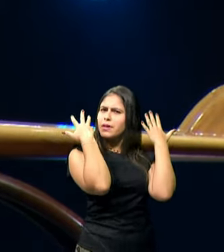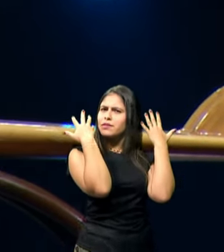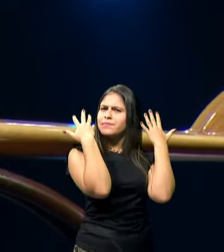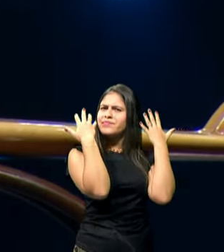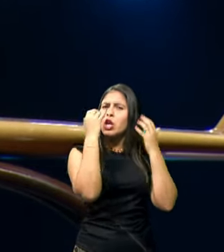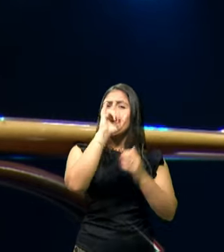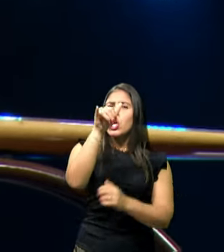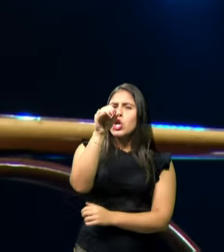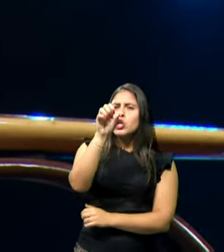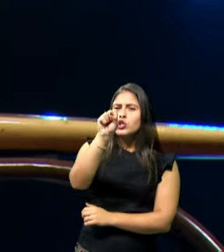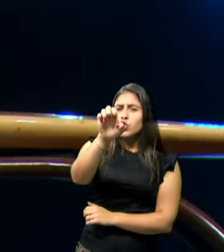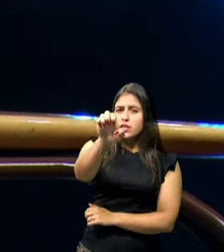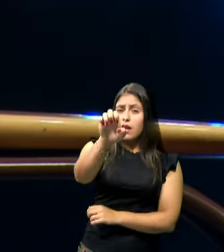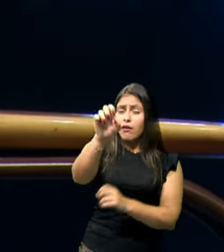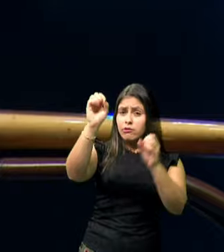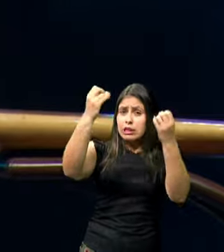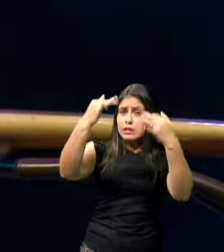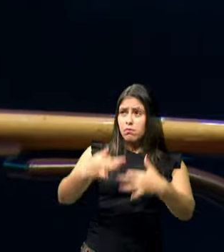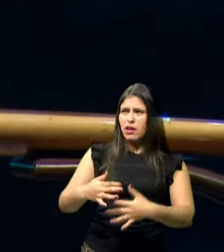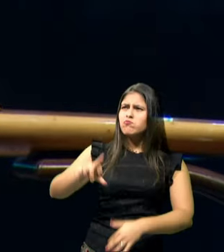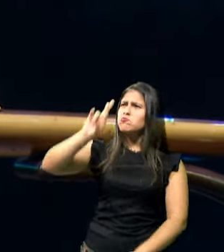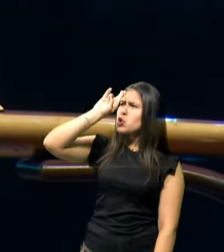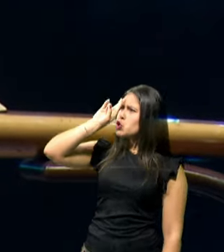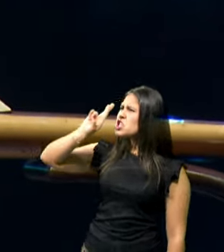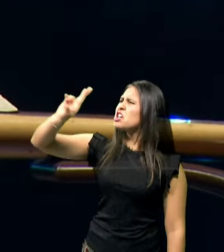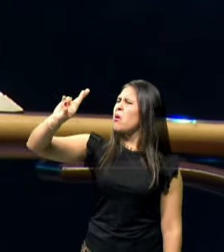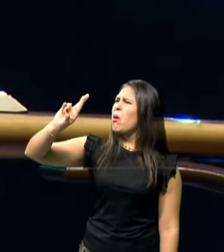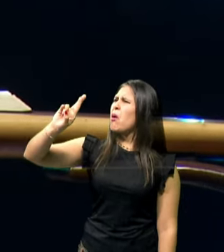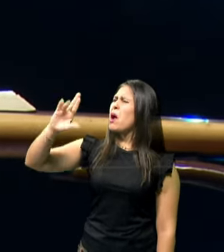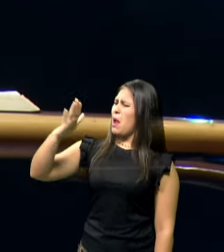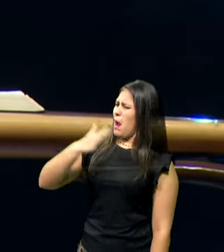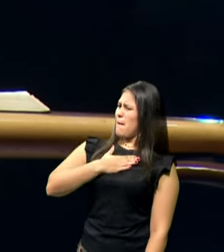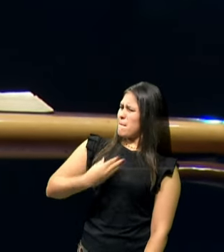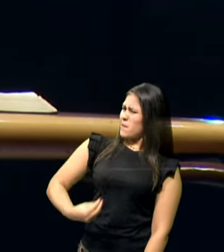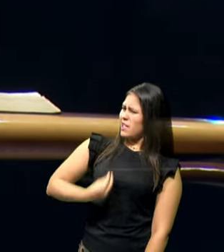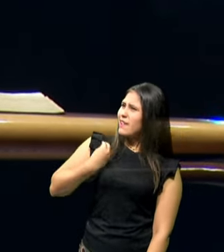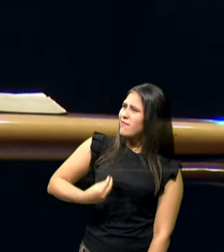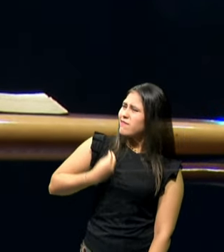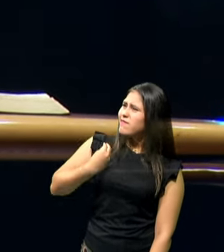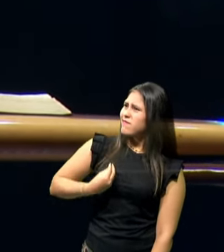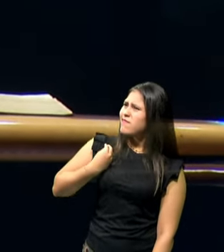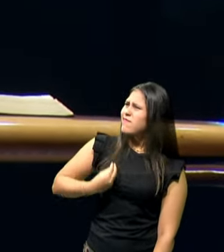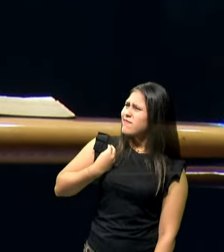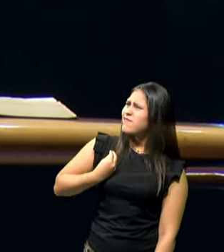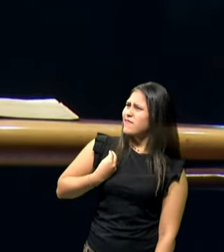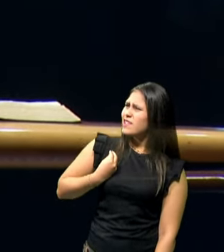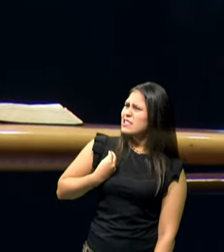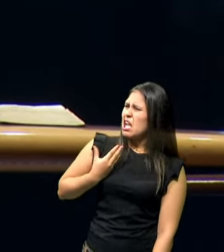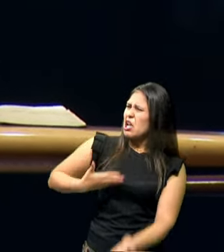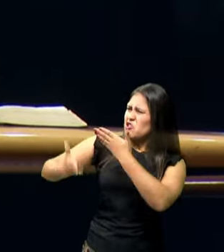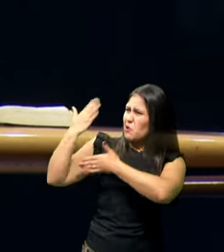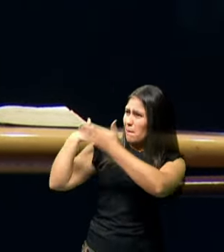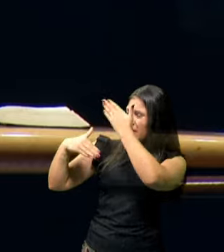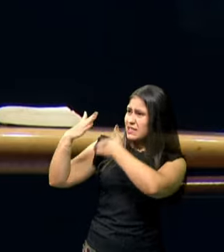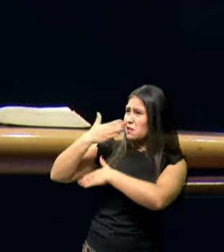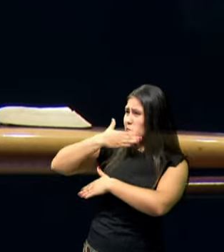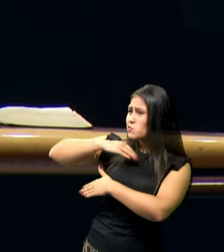dizer assim: o Senhor me fez esquecer da casa do meu